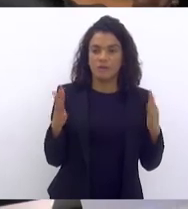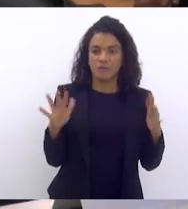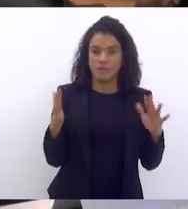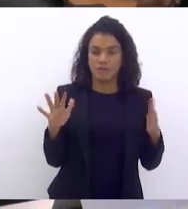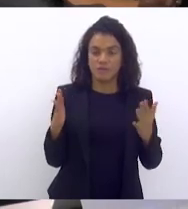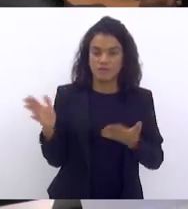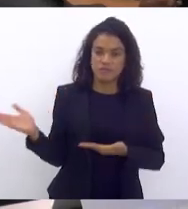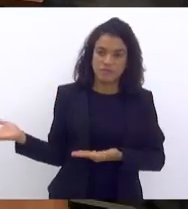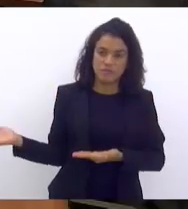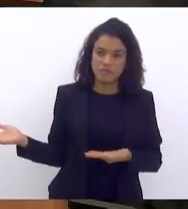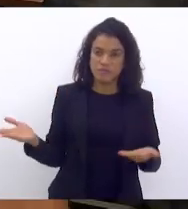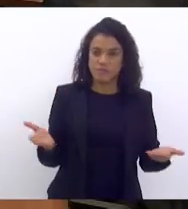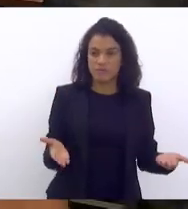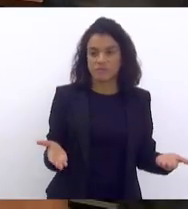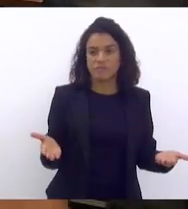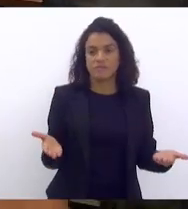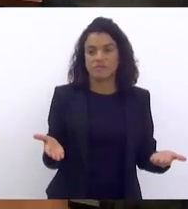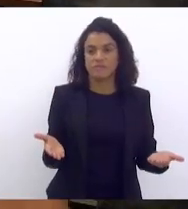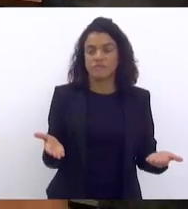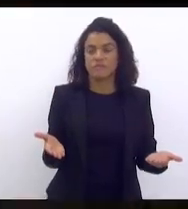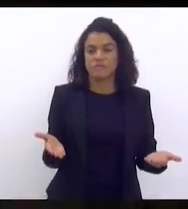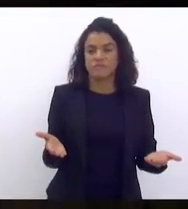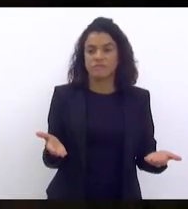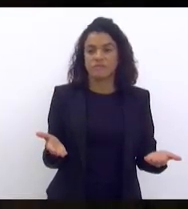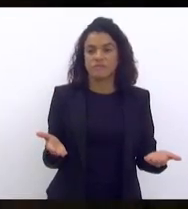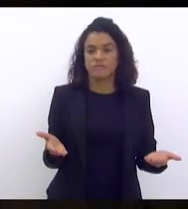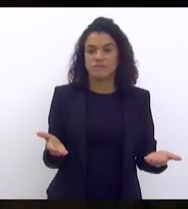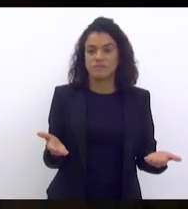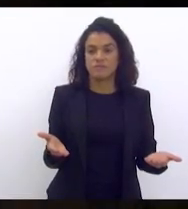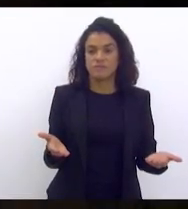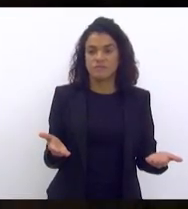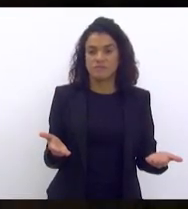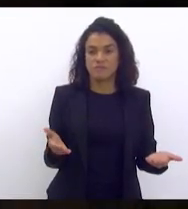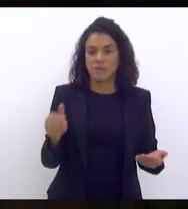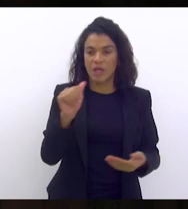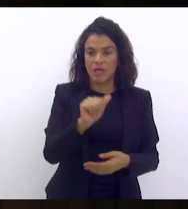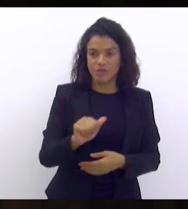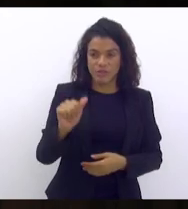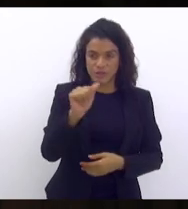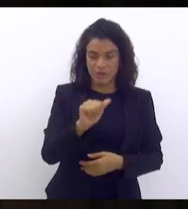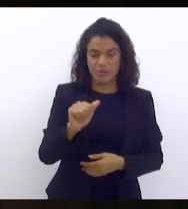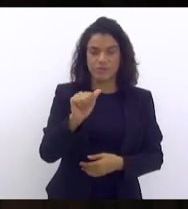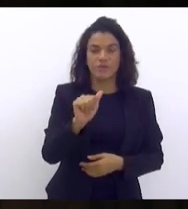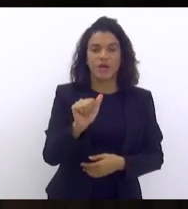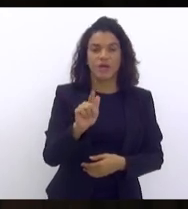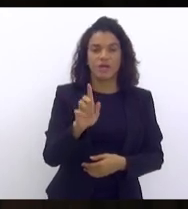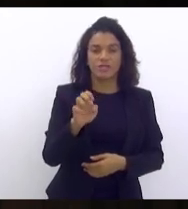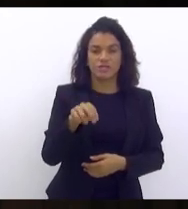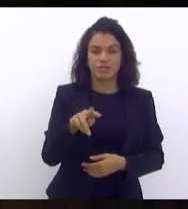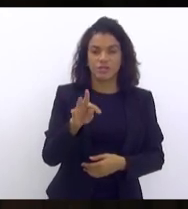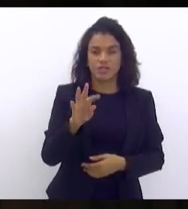Chamo agora para fazer uso da palavra da Associação dos Agentes de Endemias de